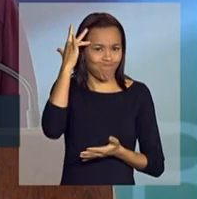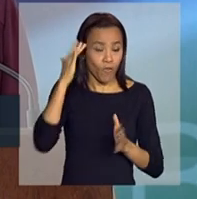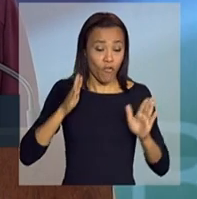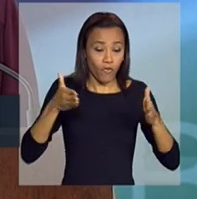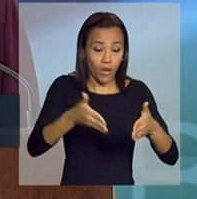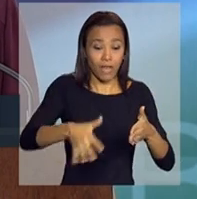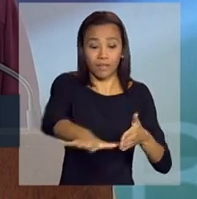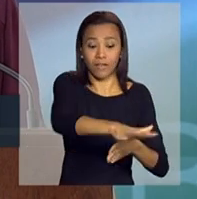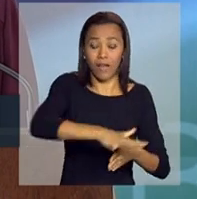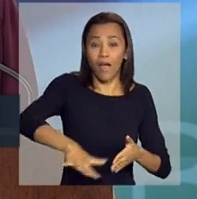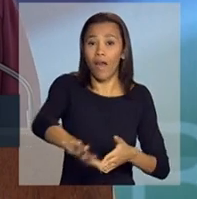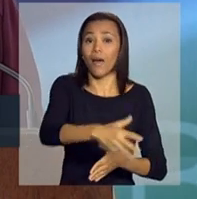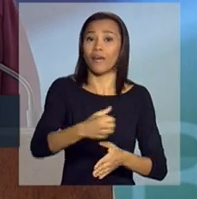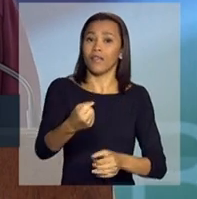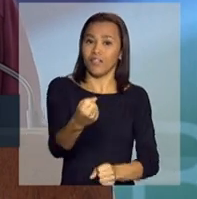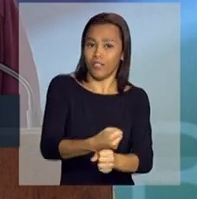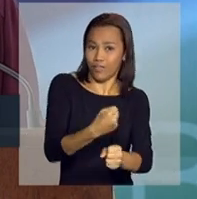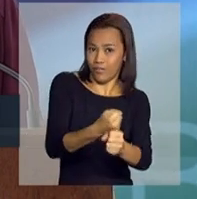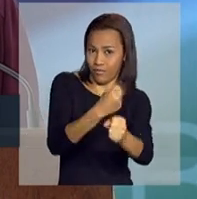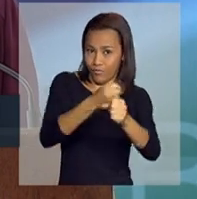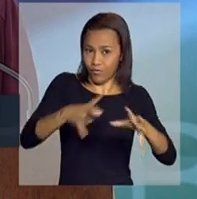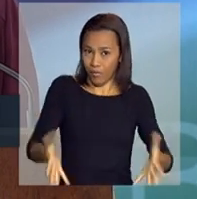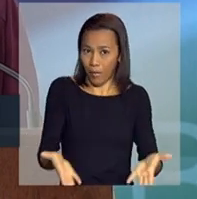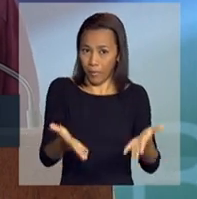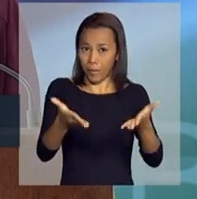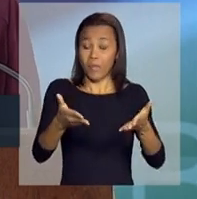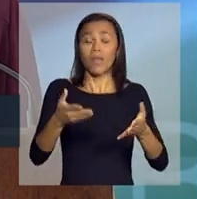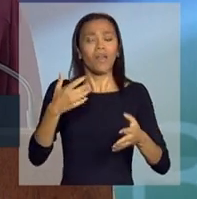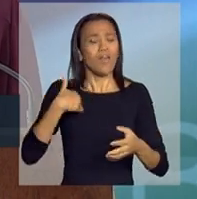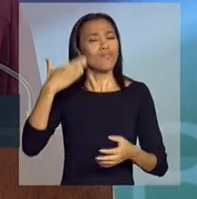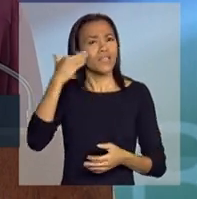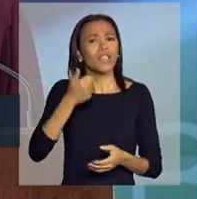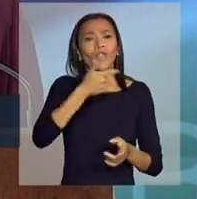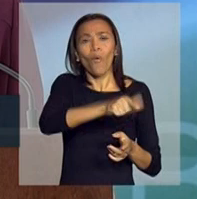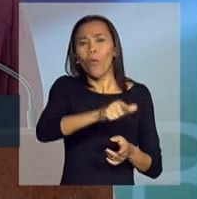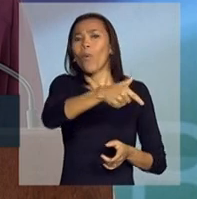de infraestrutura. Tenho certeza que outros passos